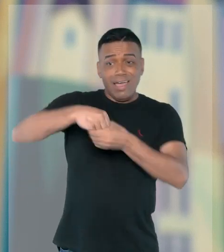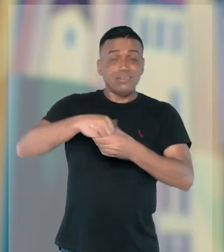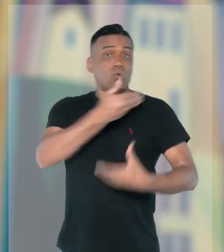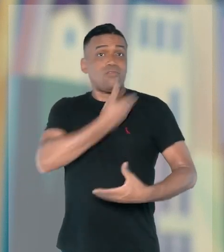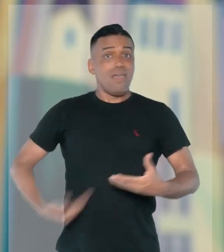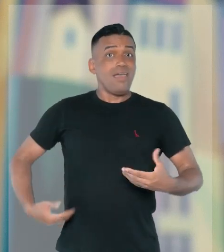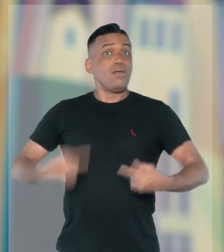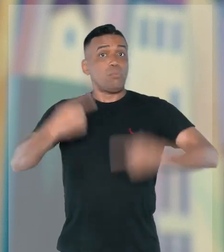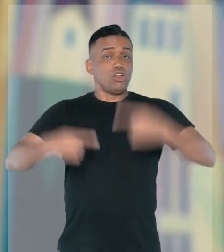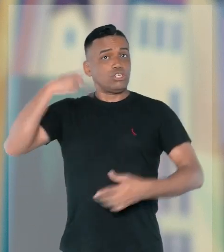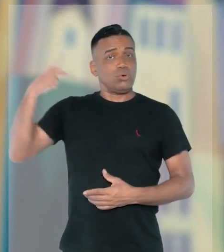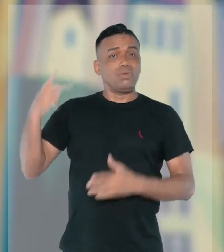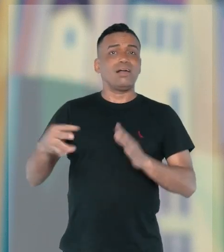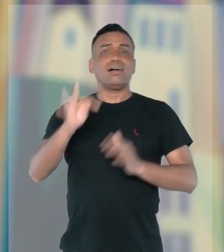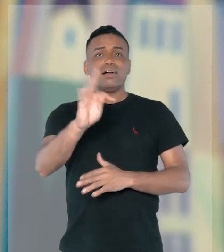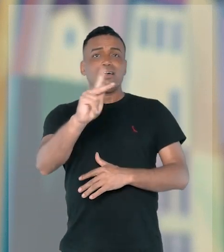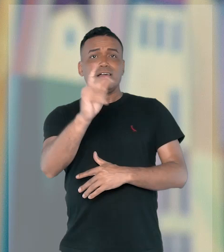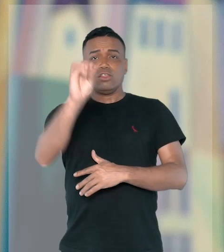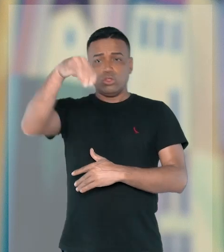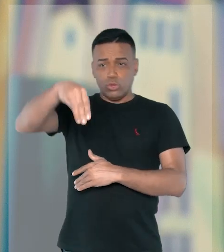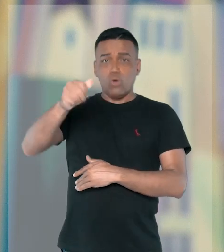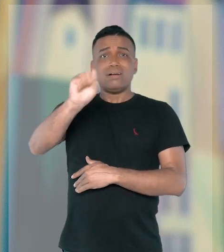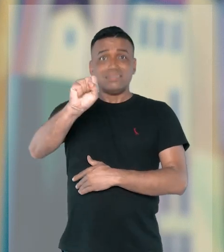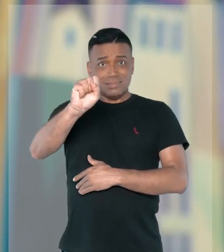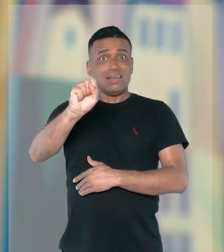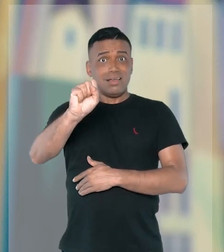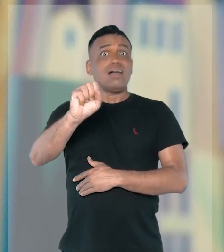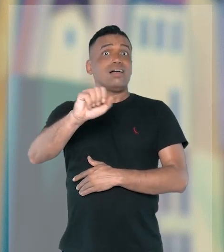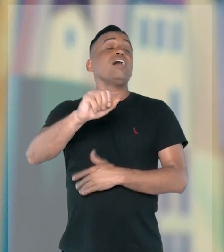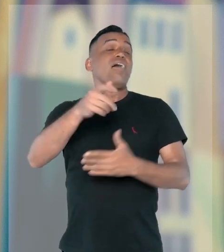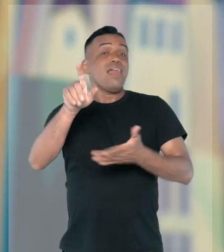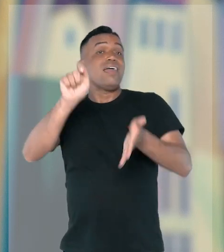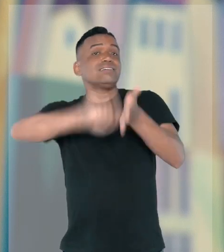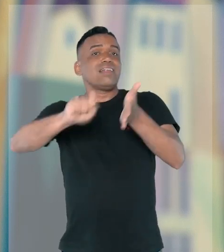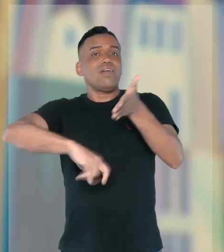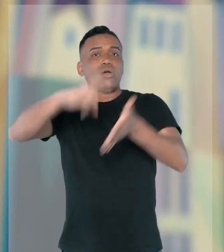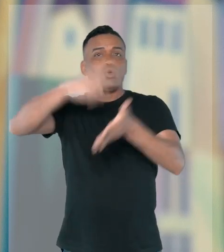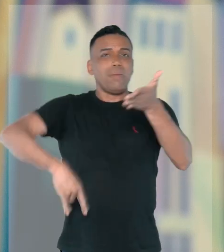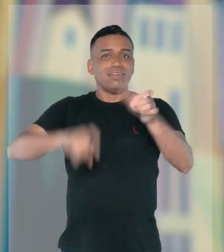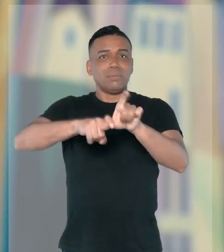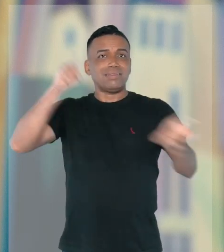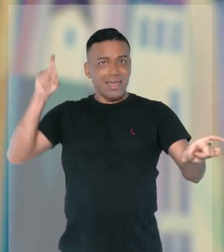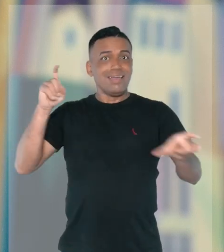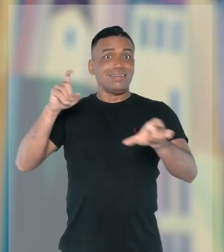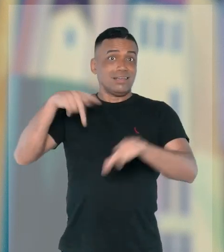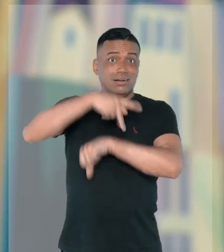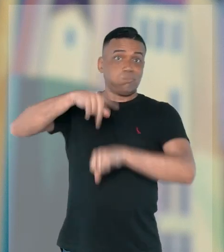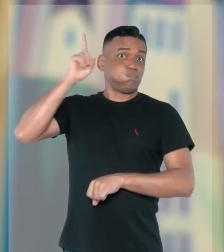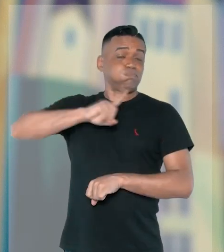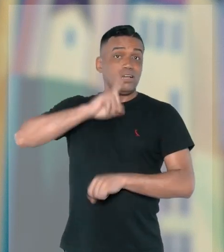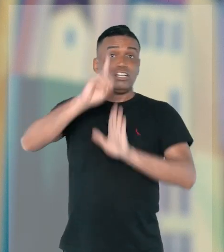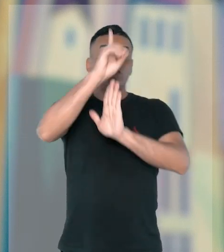né? E Thomas Jefferson, que redigiu a Declaração da Independência dos Estados Unidos, colocou como um dos direitos inalienáveis